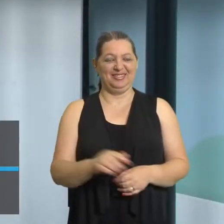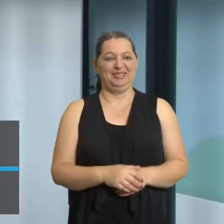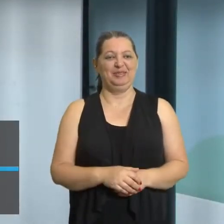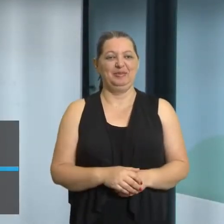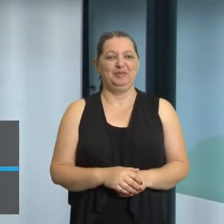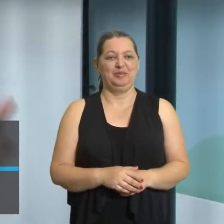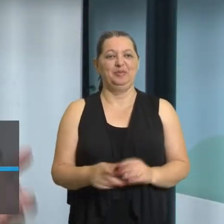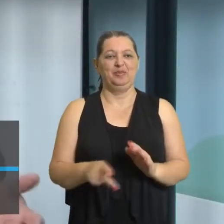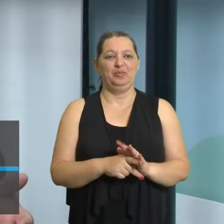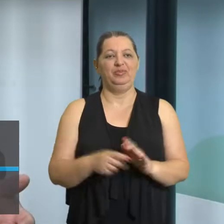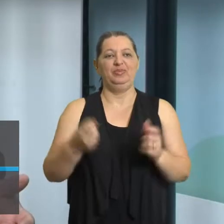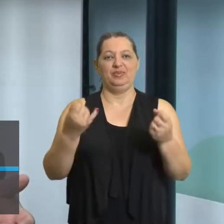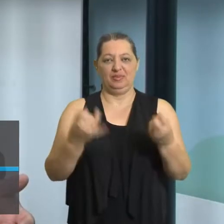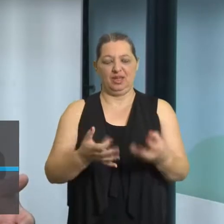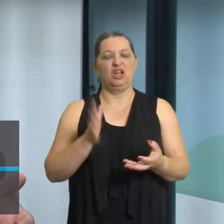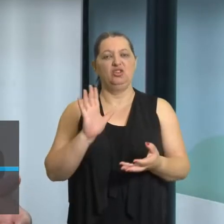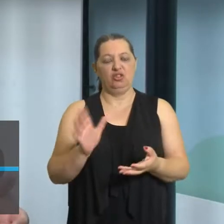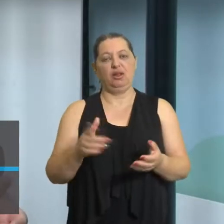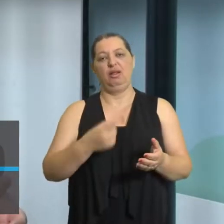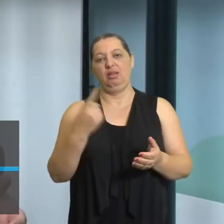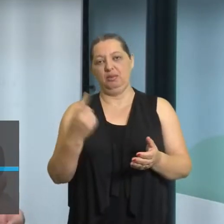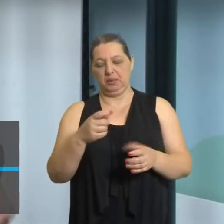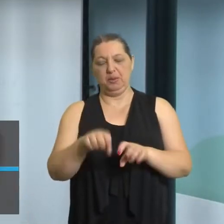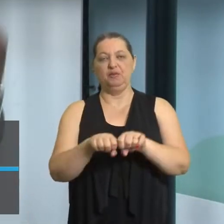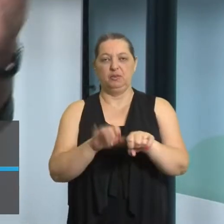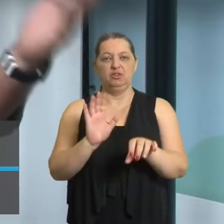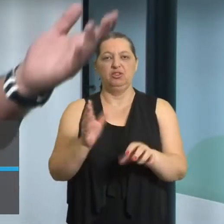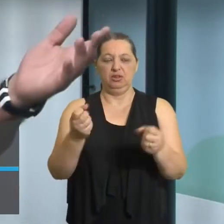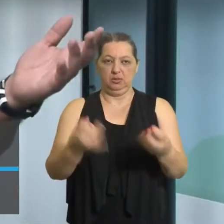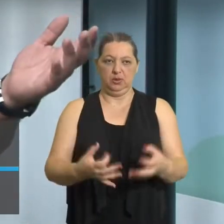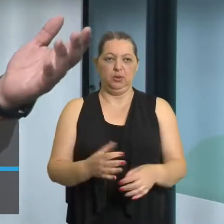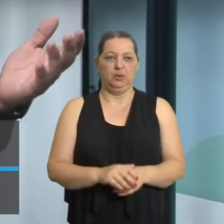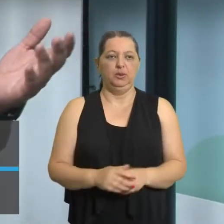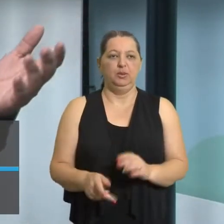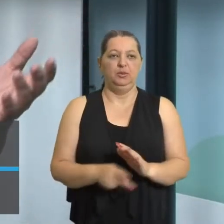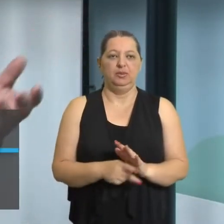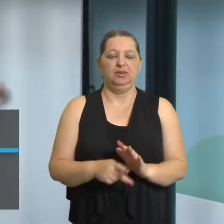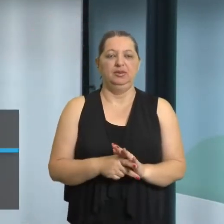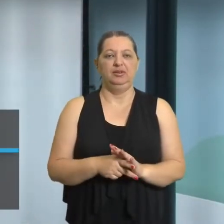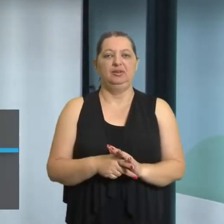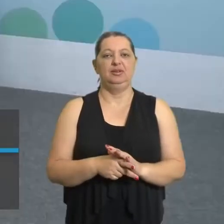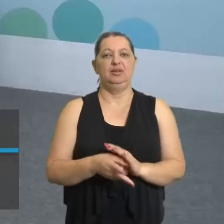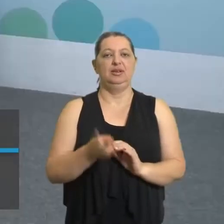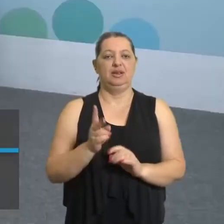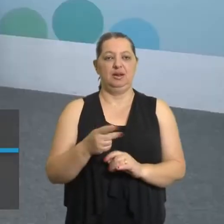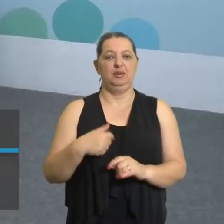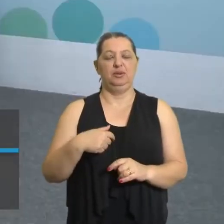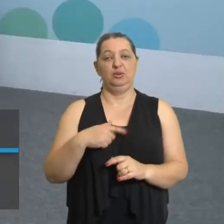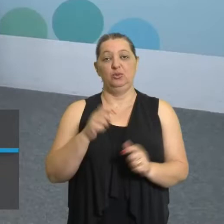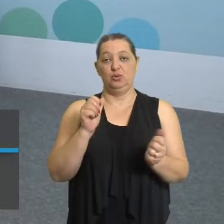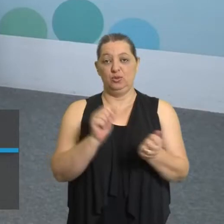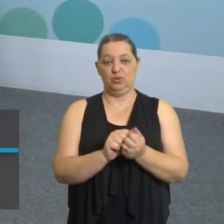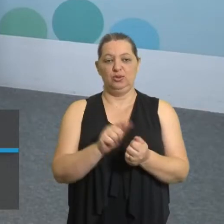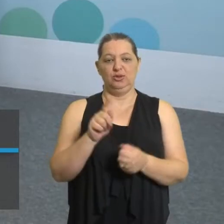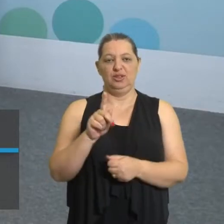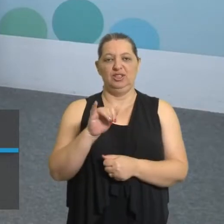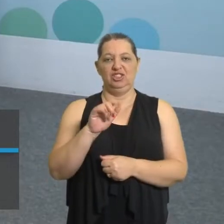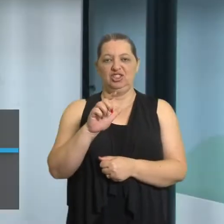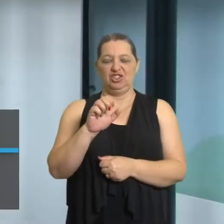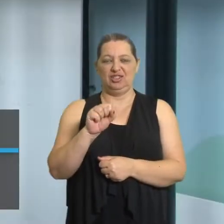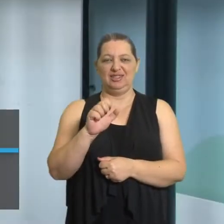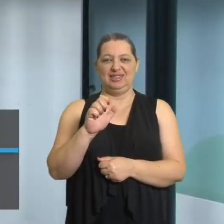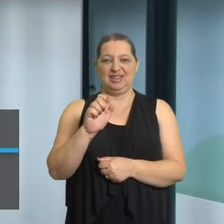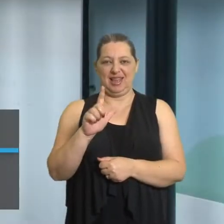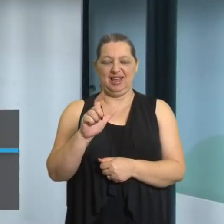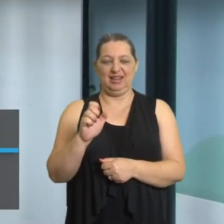refazer alto ao descrição querido já fez na primeira formação Lembrando que eu tô aqui com Gisele Teles ainda e já respondendo a perguntinha rápida